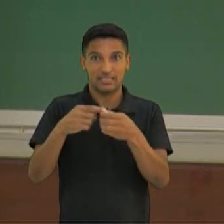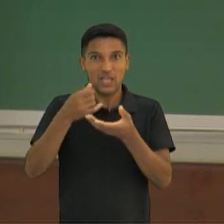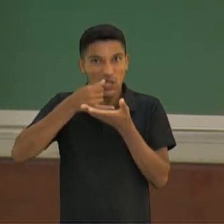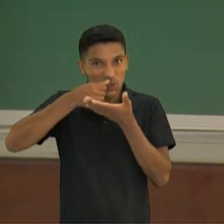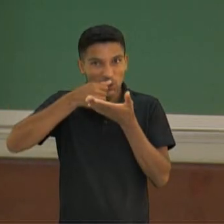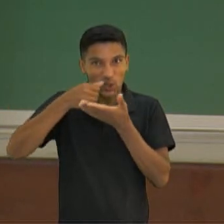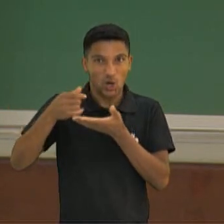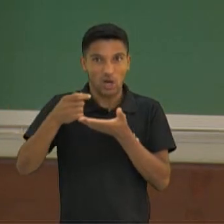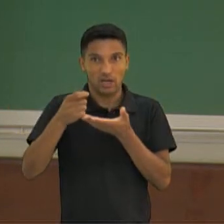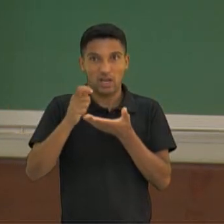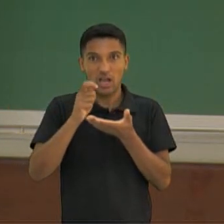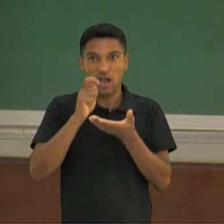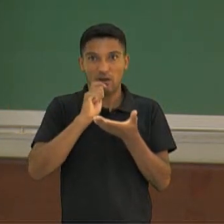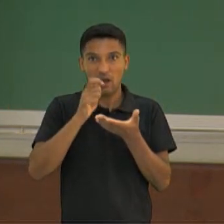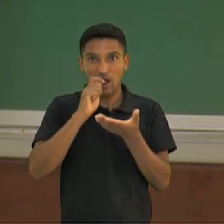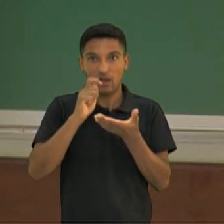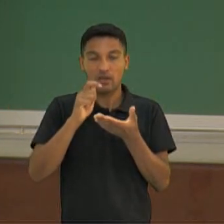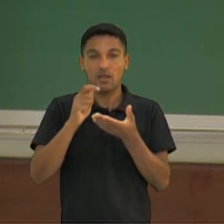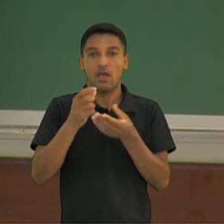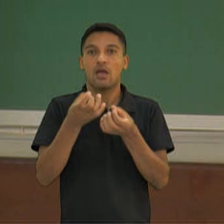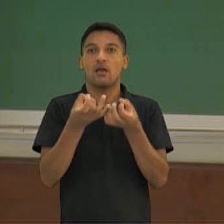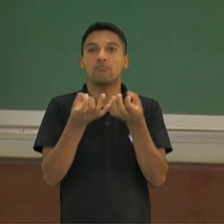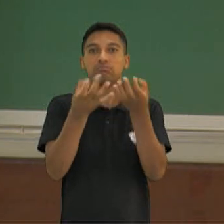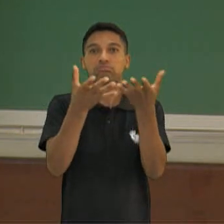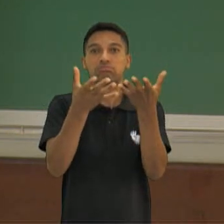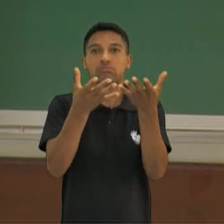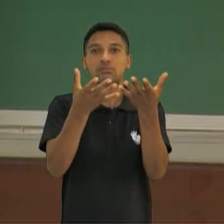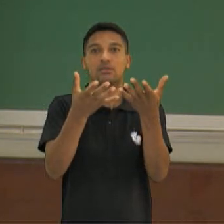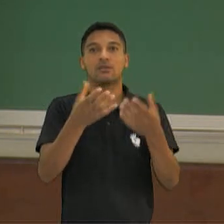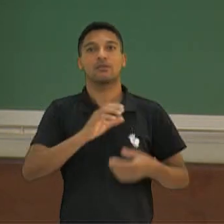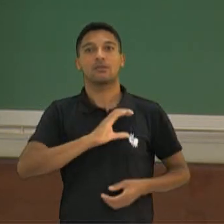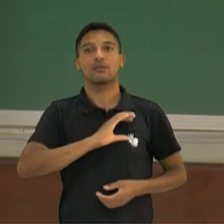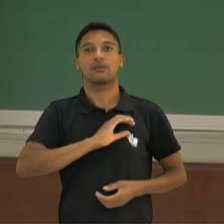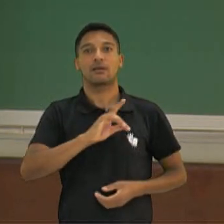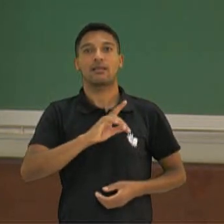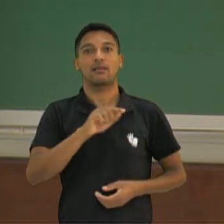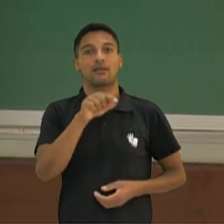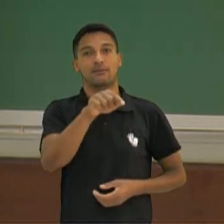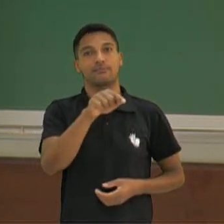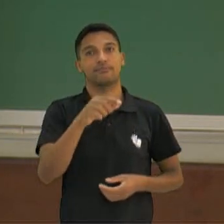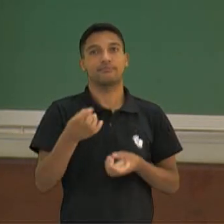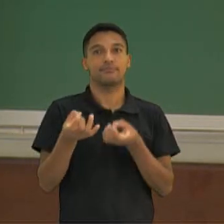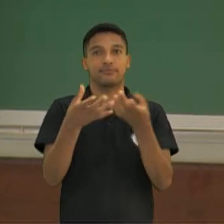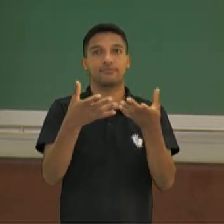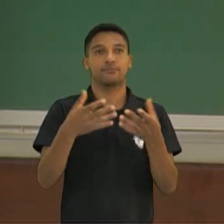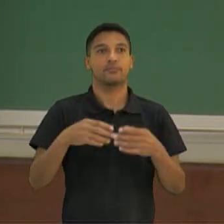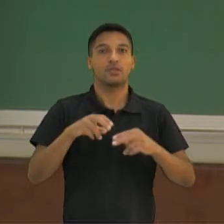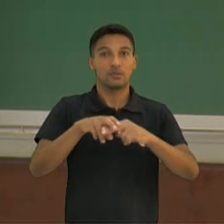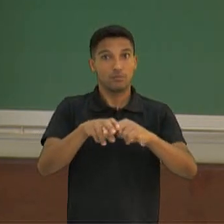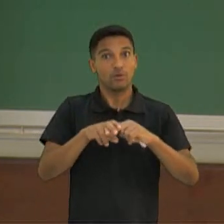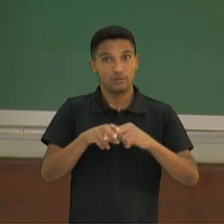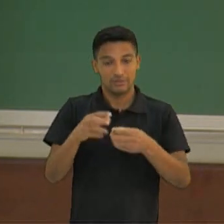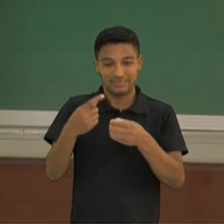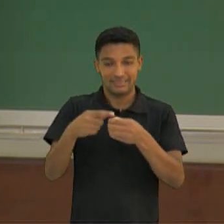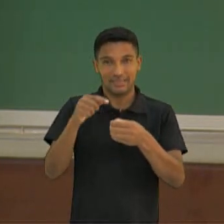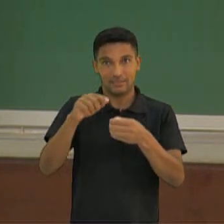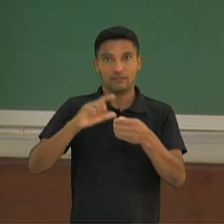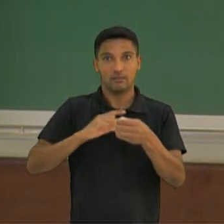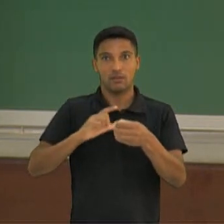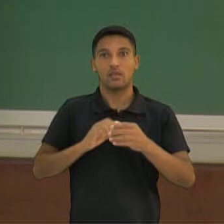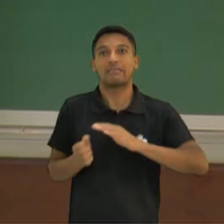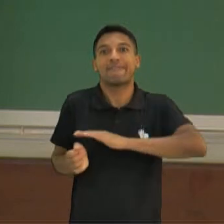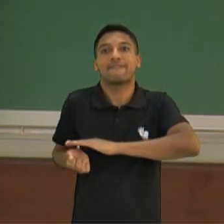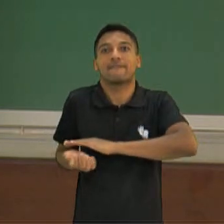um alto índice de corrupção. É uma cidade portuária, então a corrupção acaba transformando a cidade numa